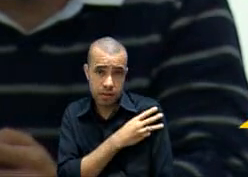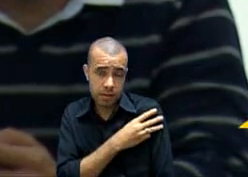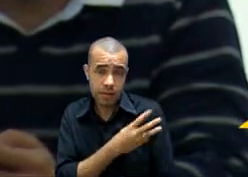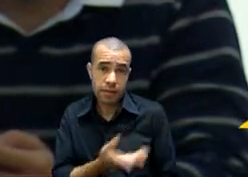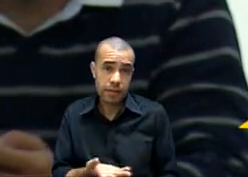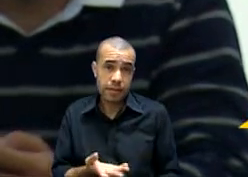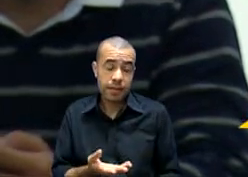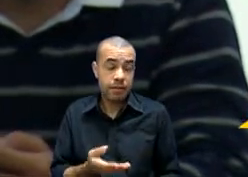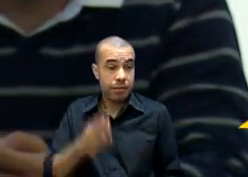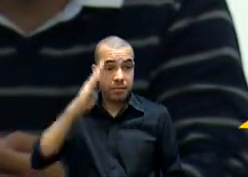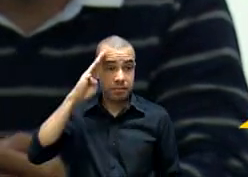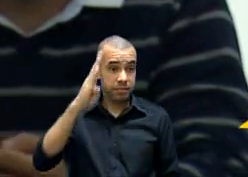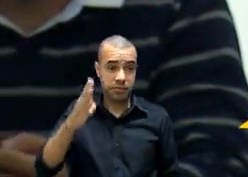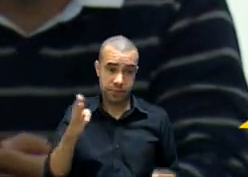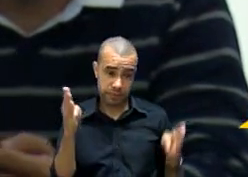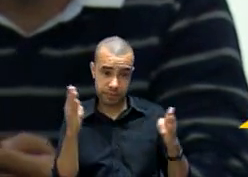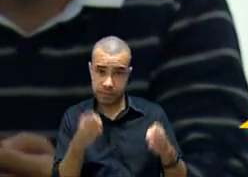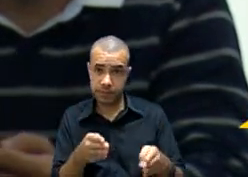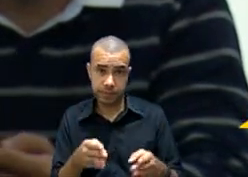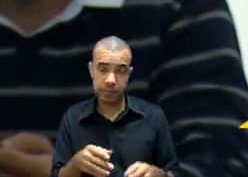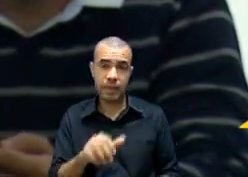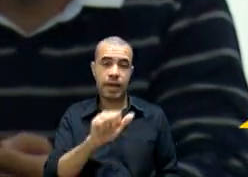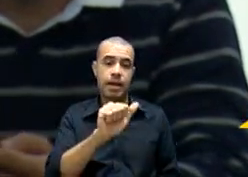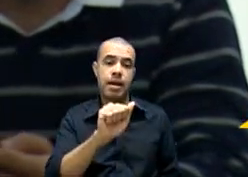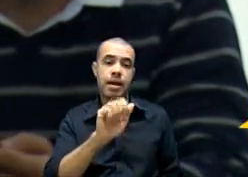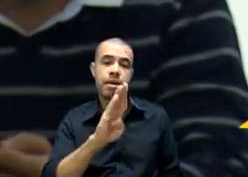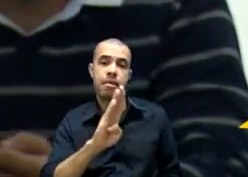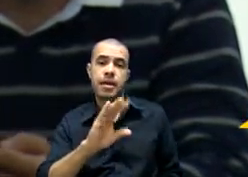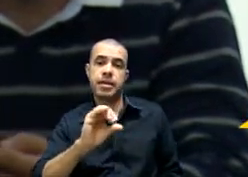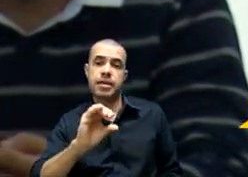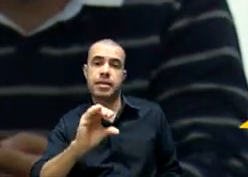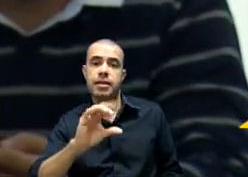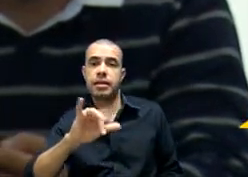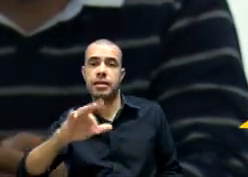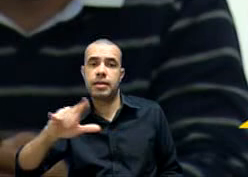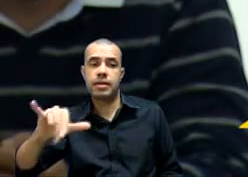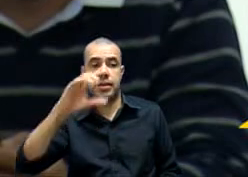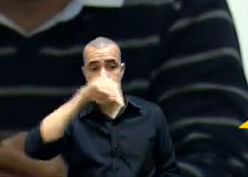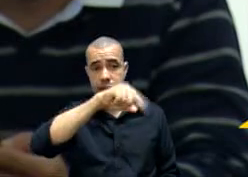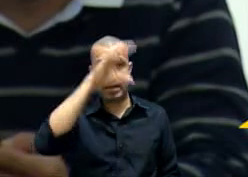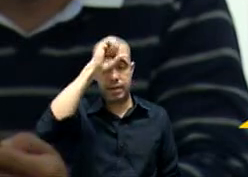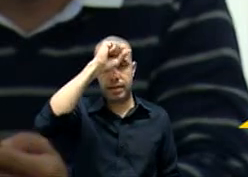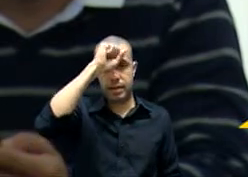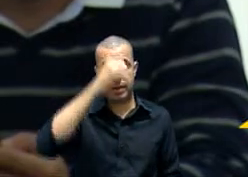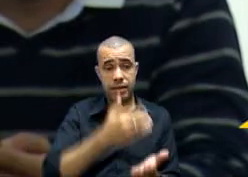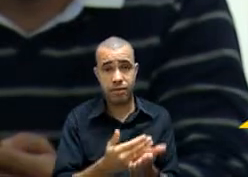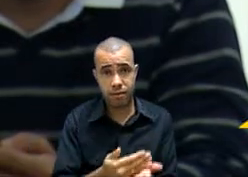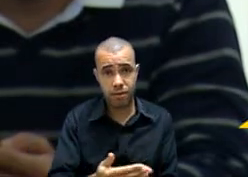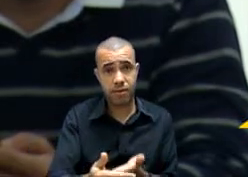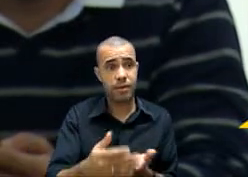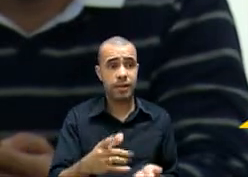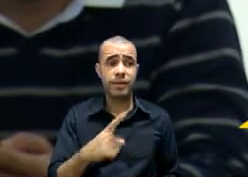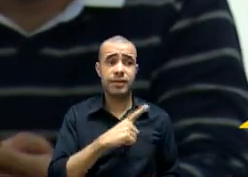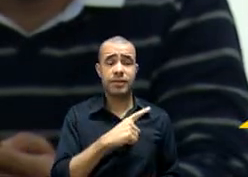criança começa a alfabetização, nós vemos aí que tem vários dados de analfabetos funcionais. Por quê? Porque